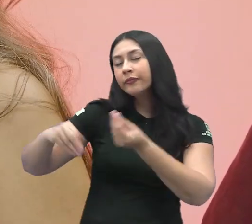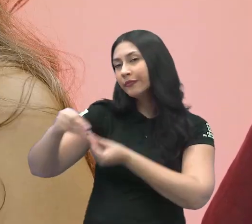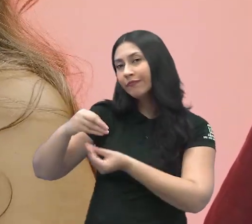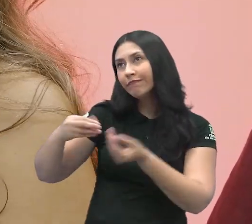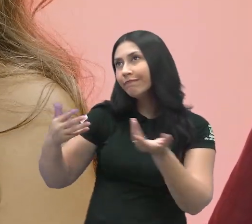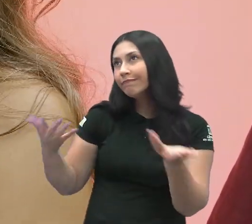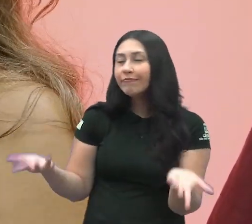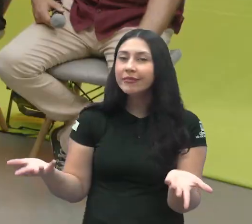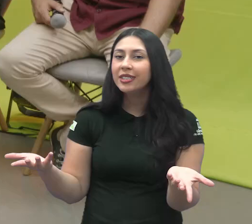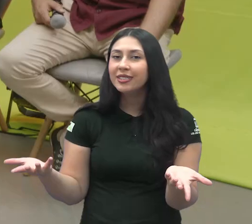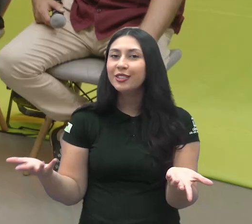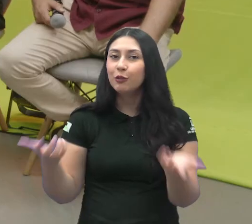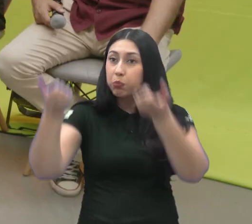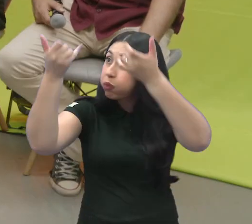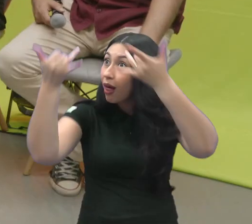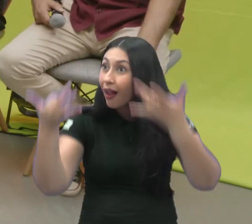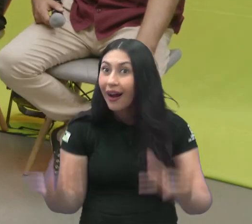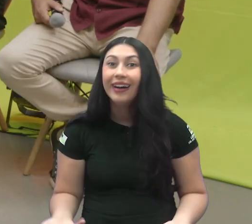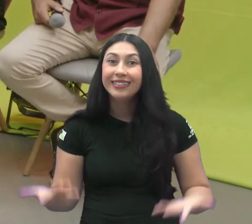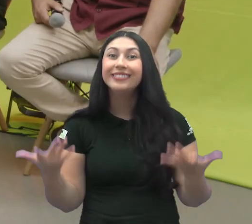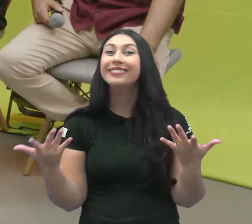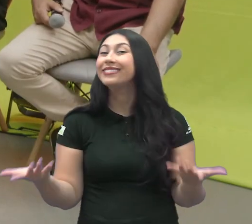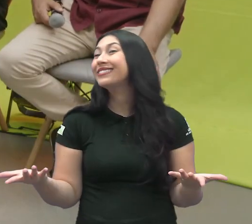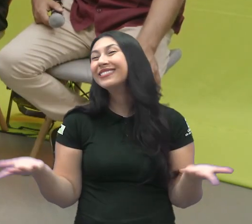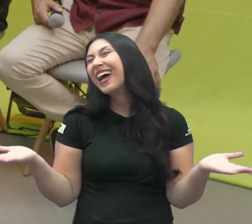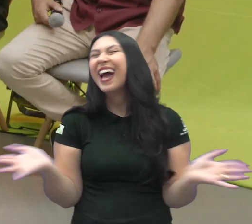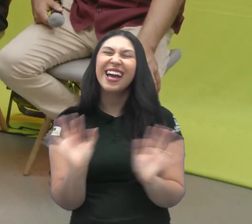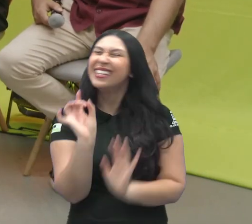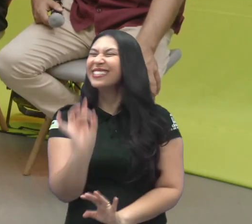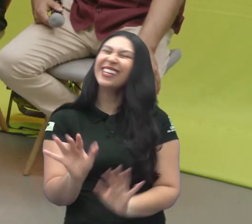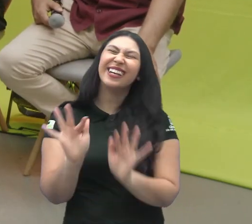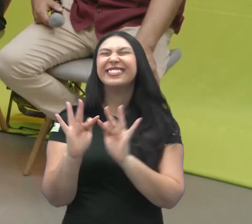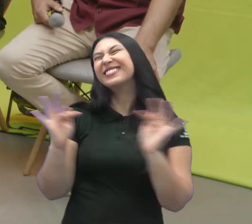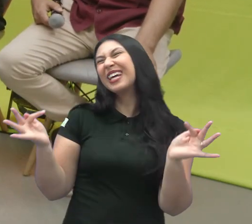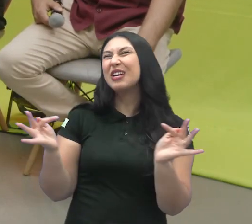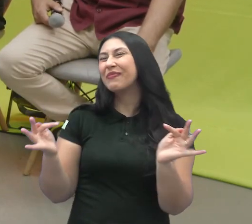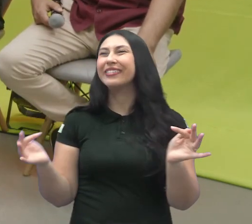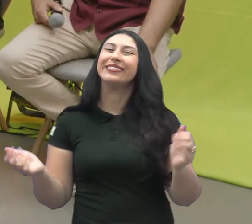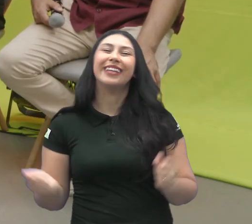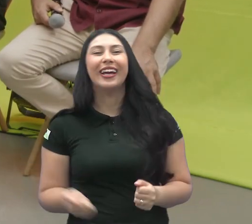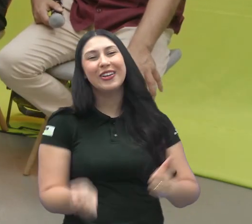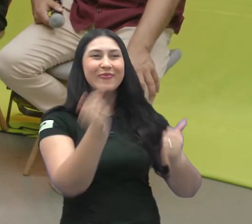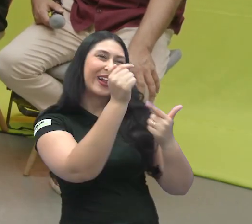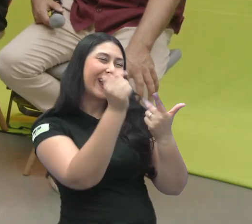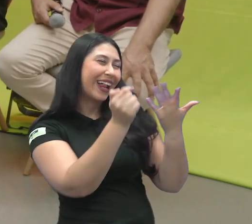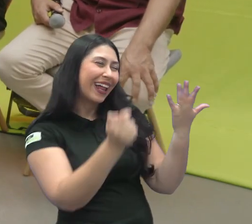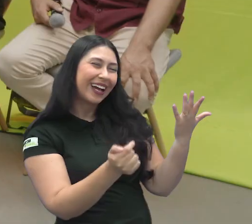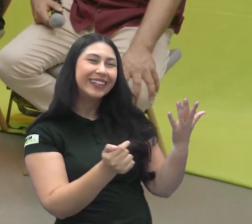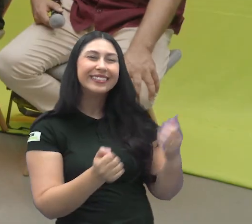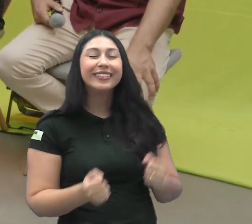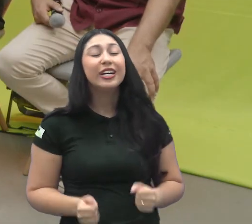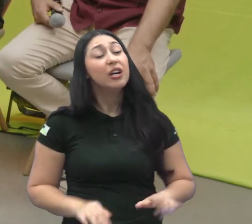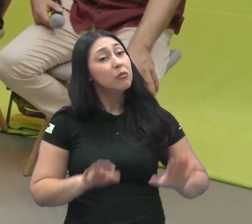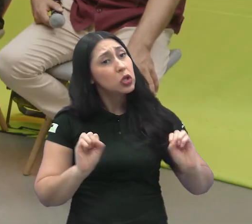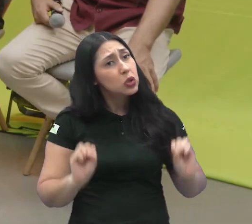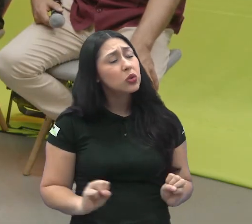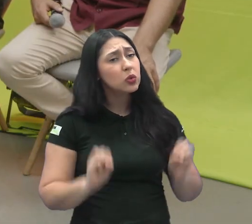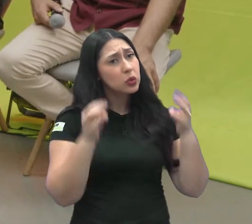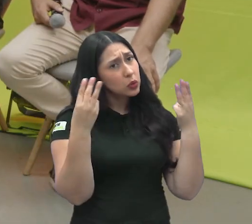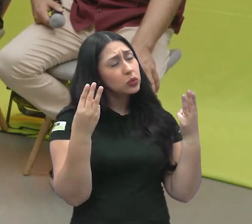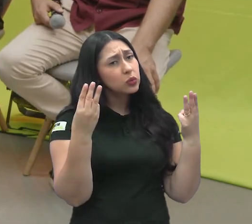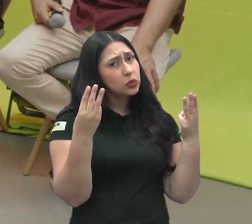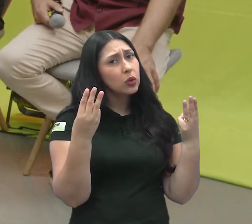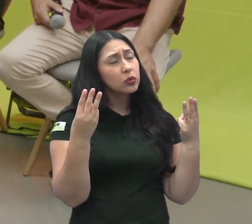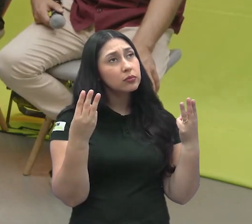basicamente é isso, assim. Falei um monte de coisa. Basicamente, só um monte de coisa. São várias coisas. E no show, você falou do